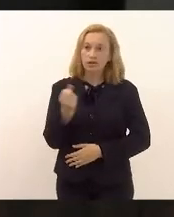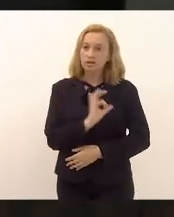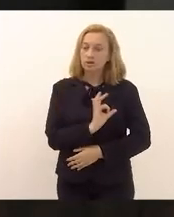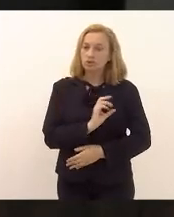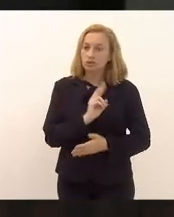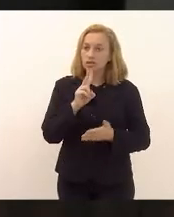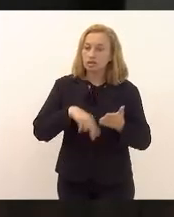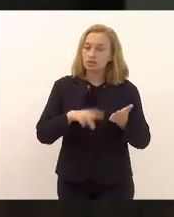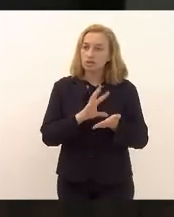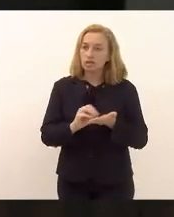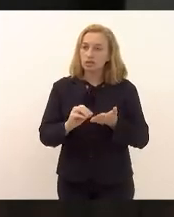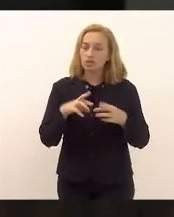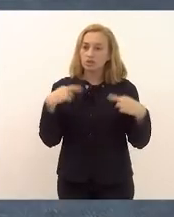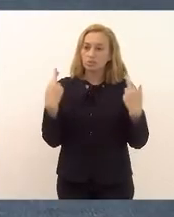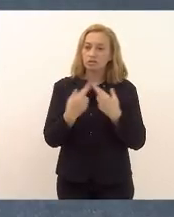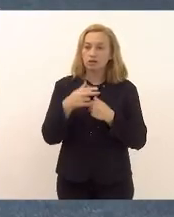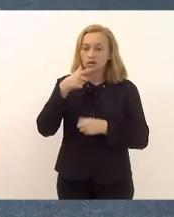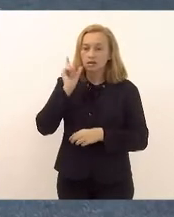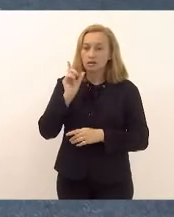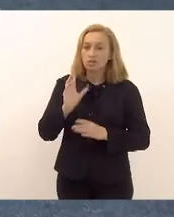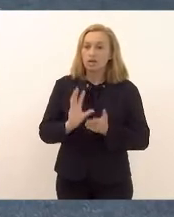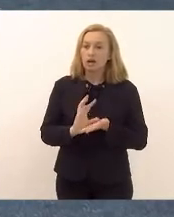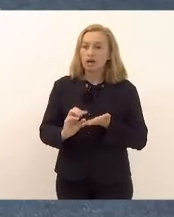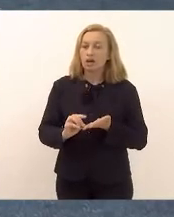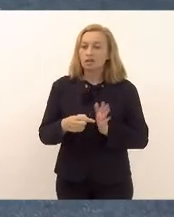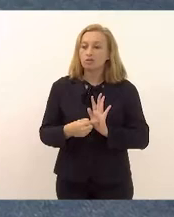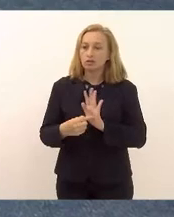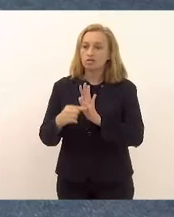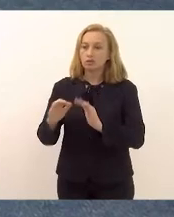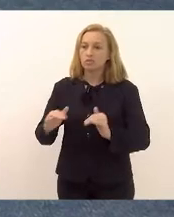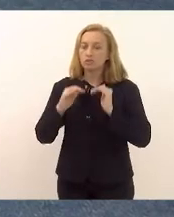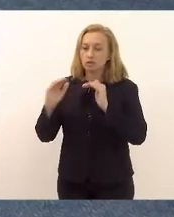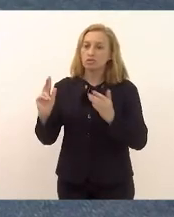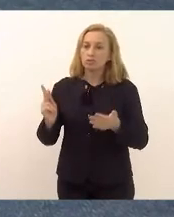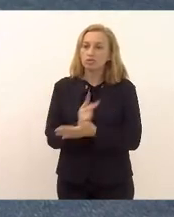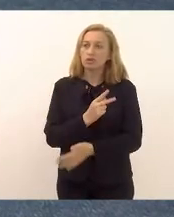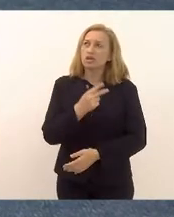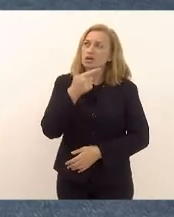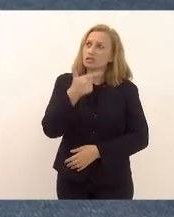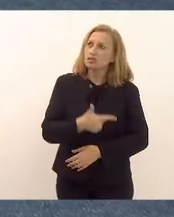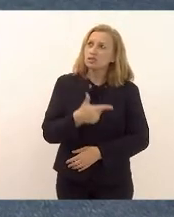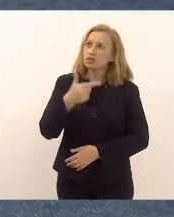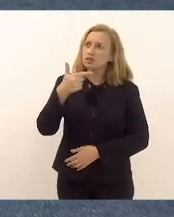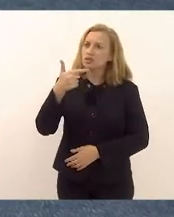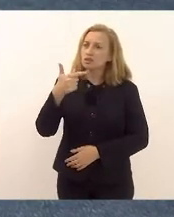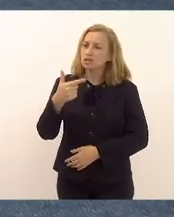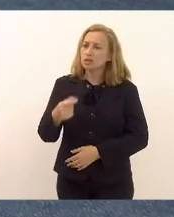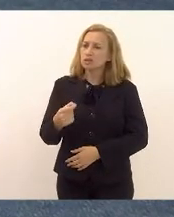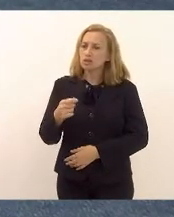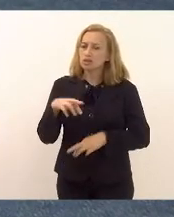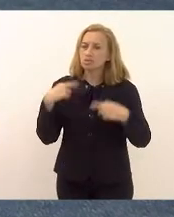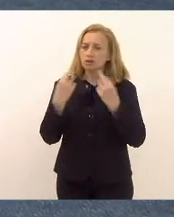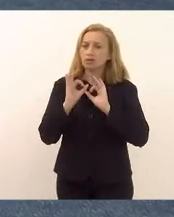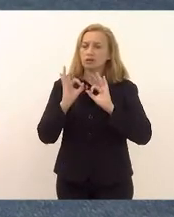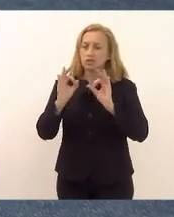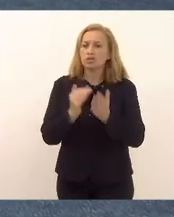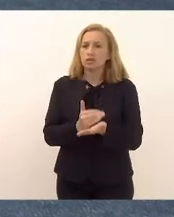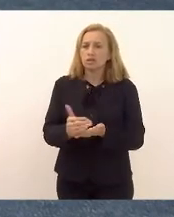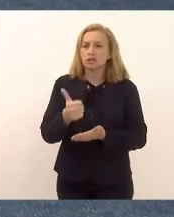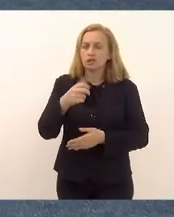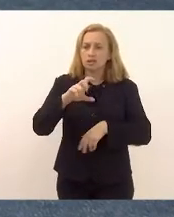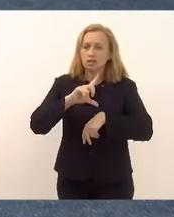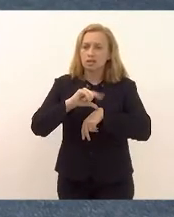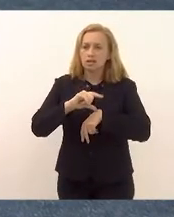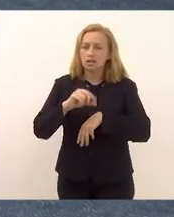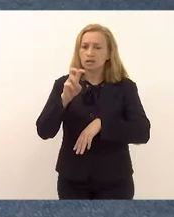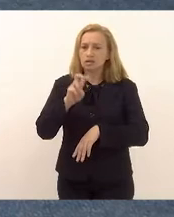fazer a leitura da ata da sessão anterior. A ata reflete com exatidão o ocorrido na 20ª sessão extraordinária, que, iniciada às